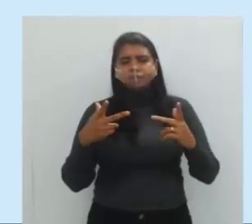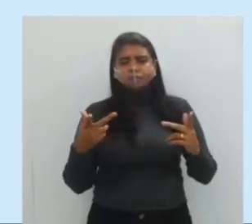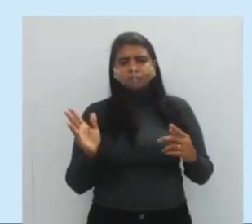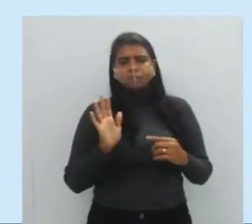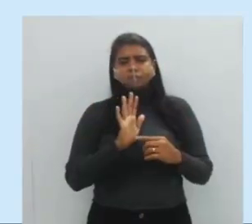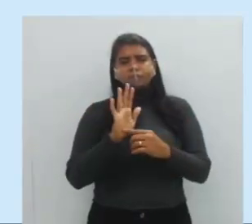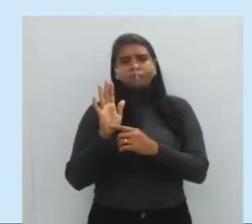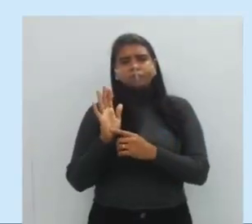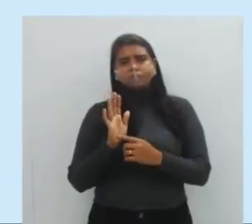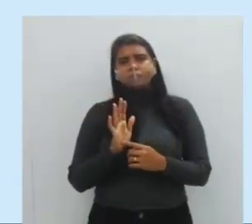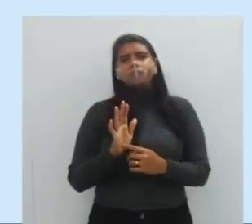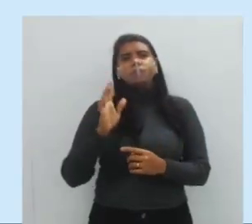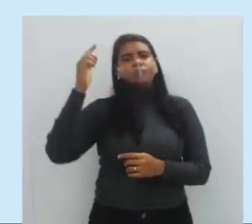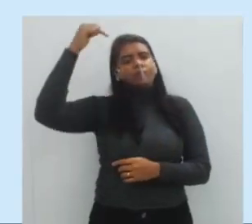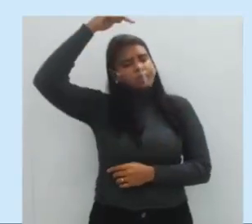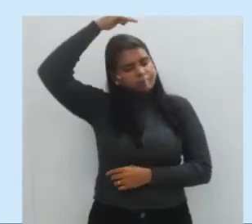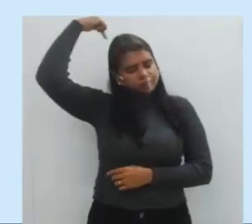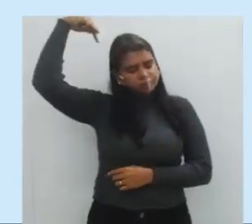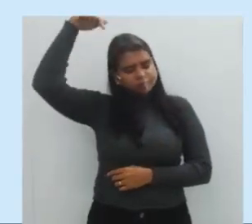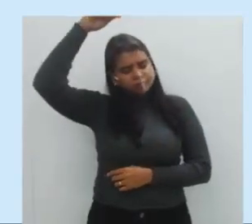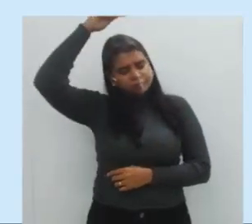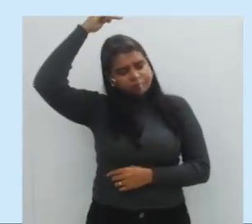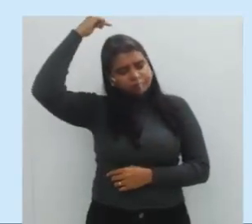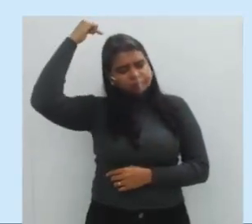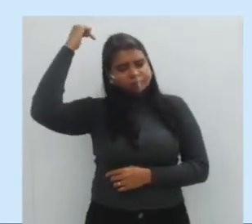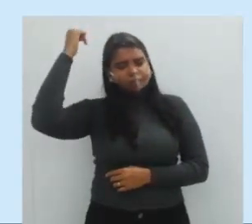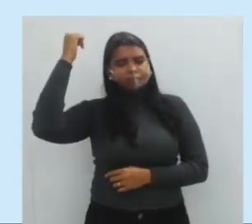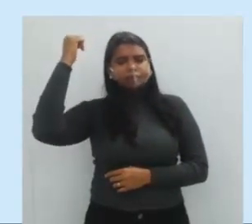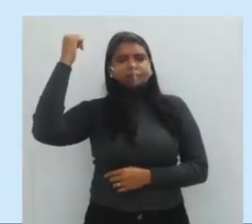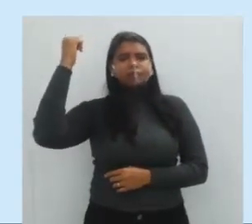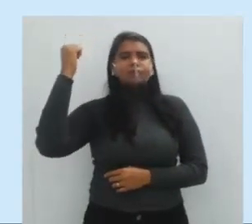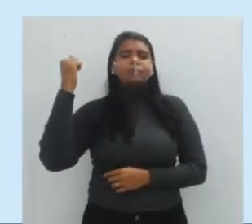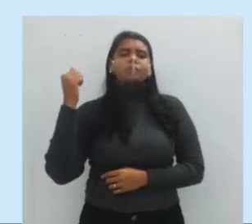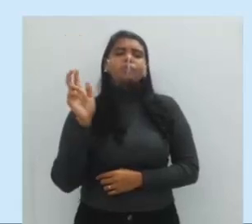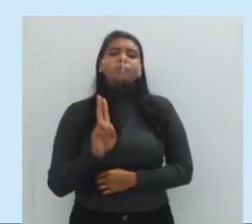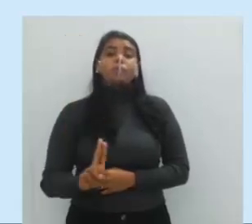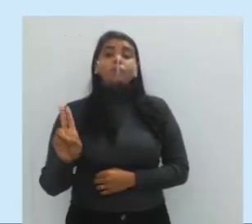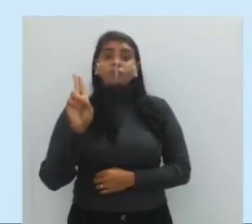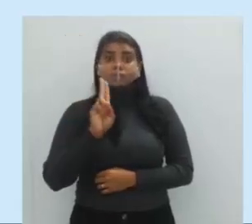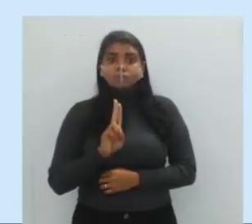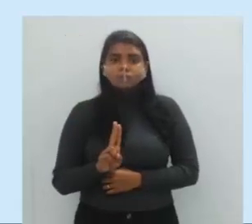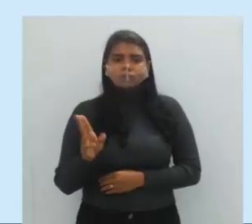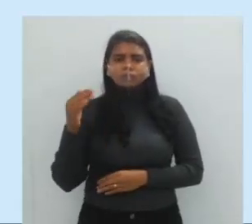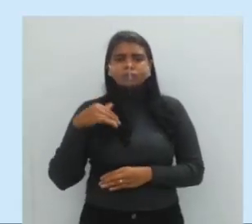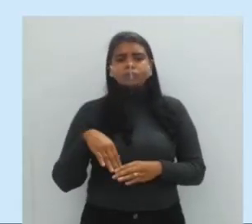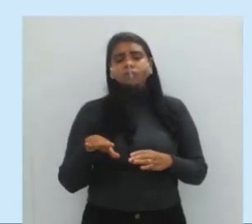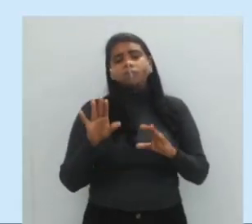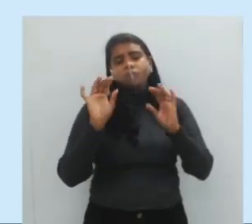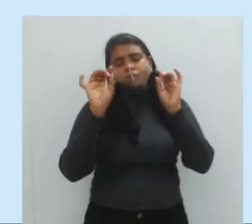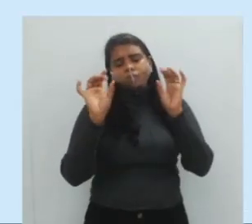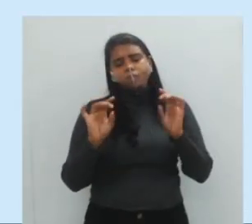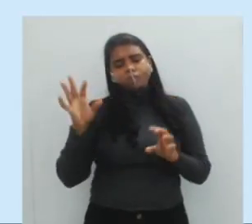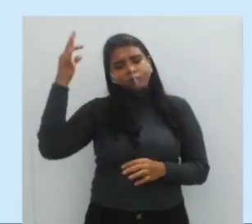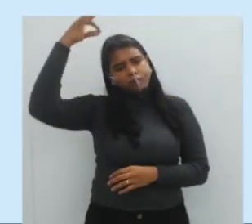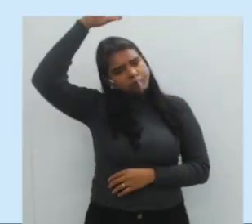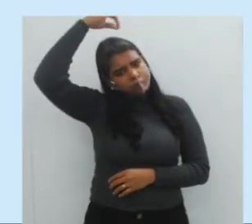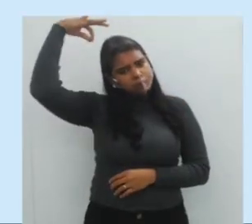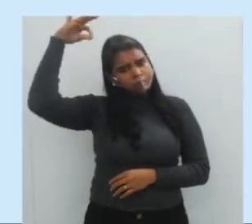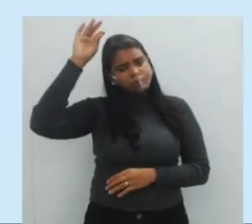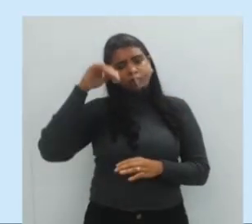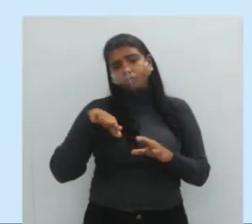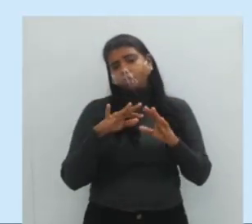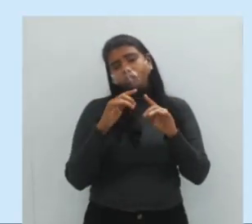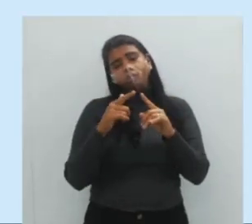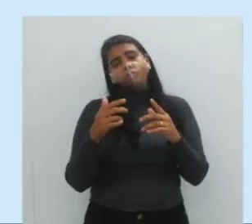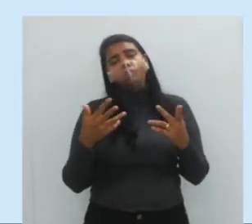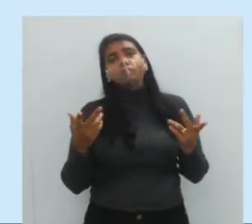símbolos são considerados santos ou sagrados quando utilizados para fins espirituais,